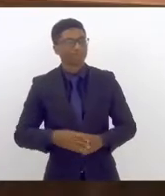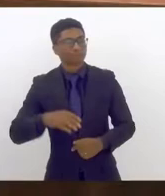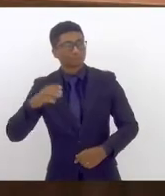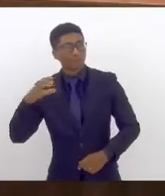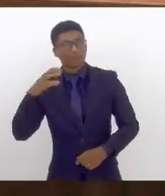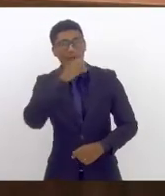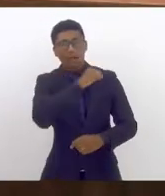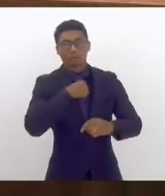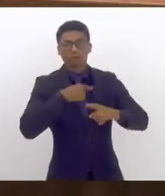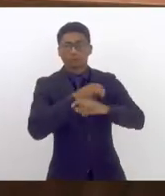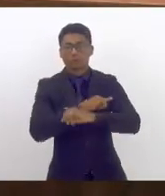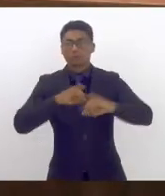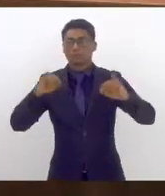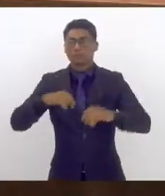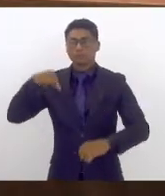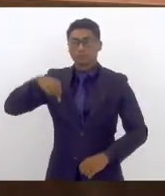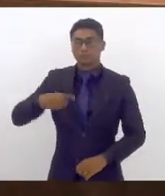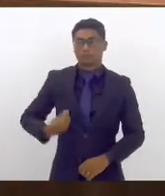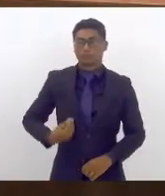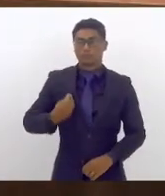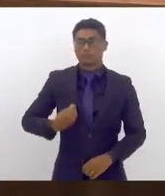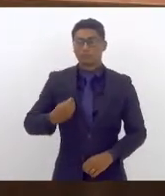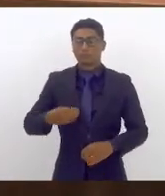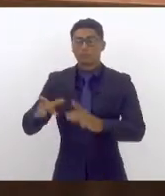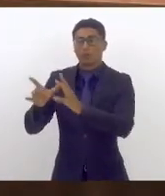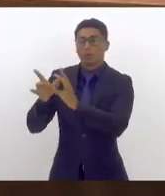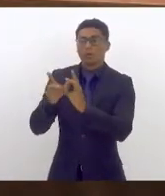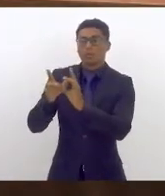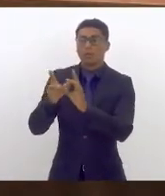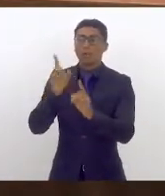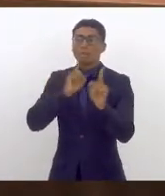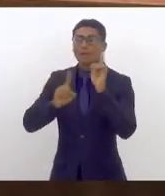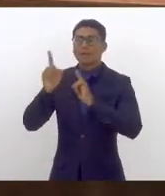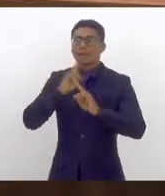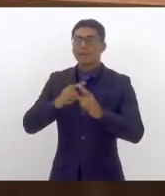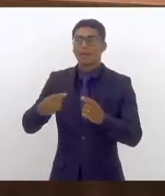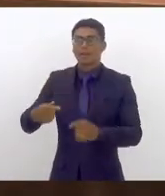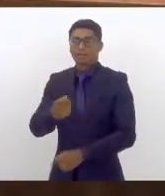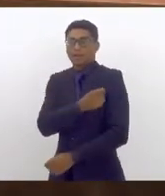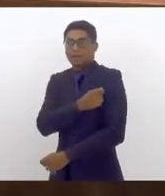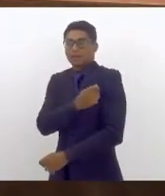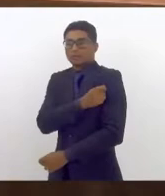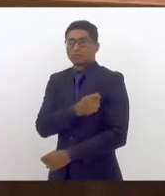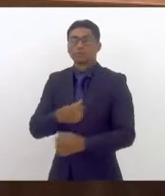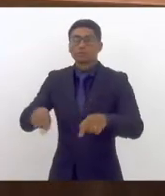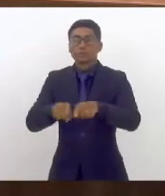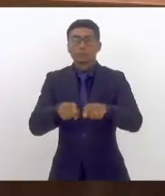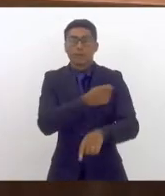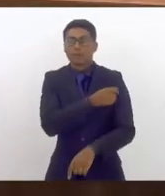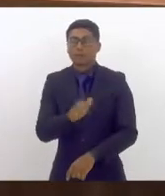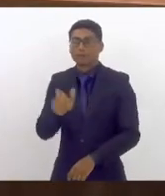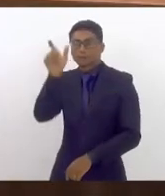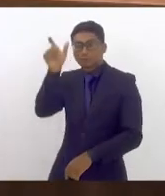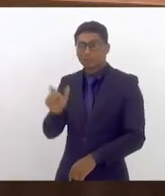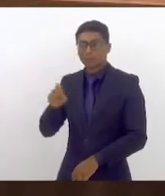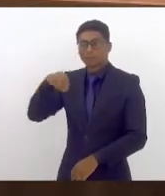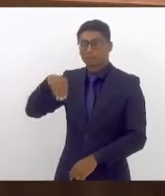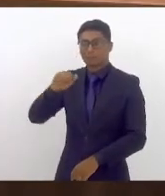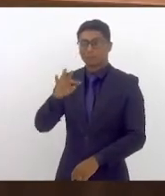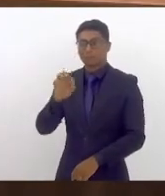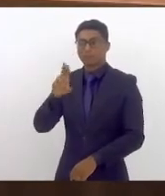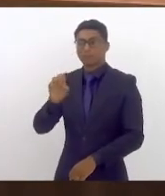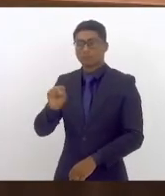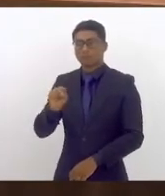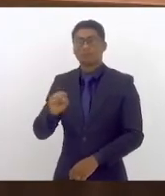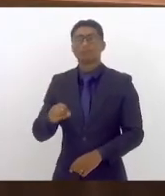só anunciar a presença da união maricaense de estudantes e do Estudante Mateus Souza desdobramentos do trabalho do